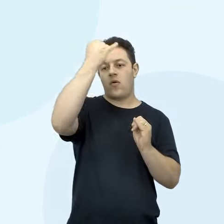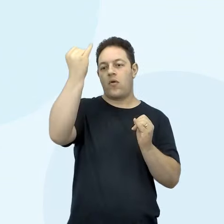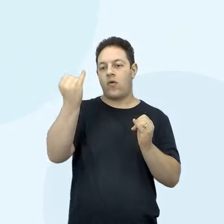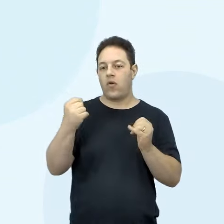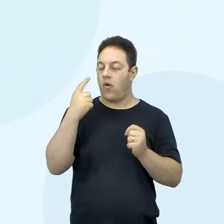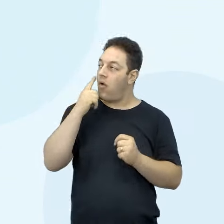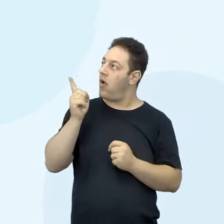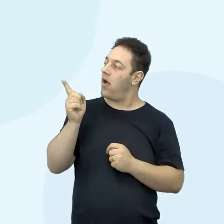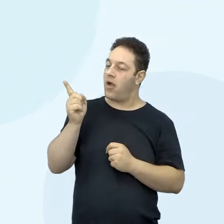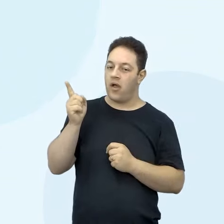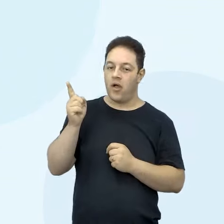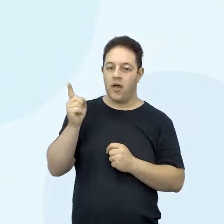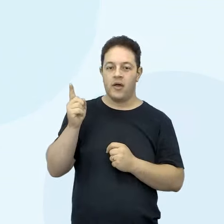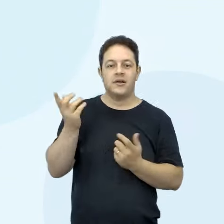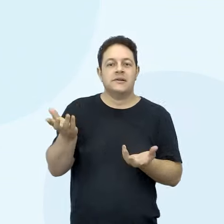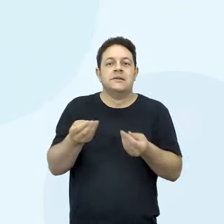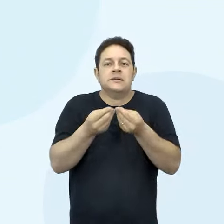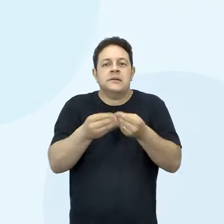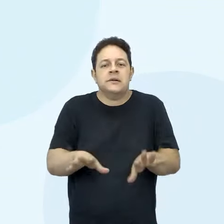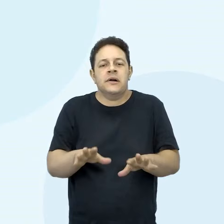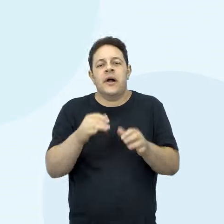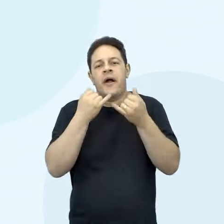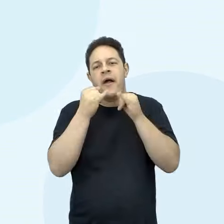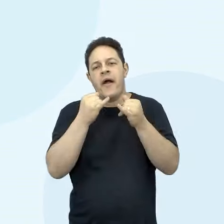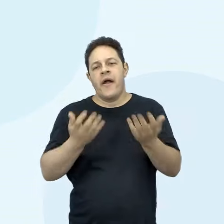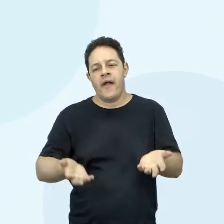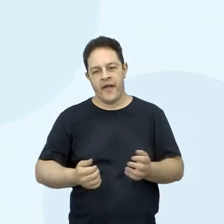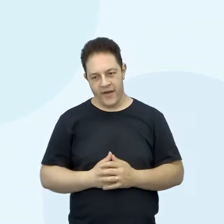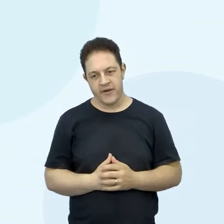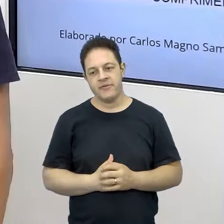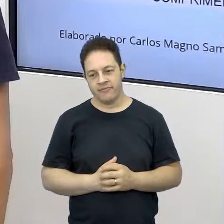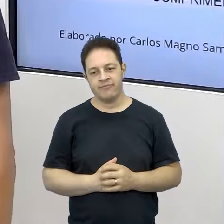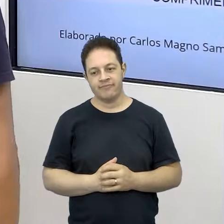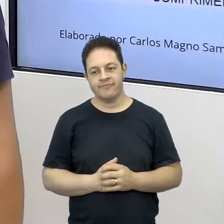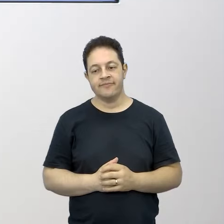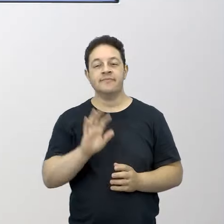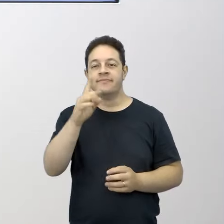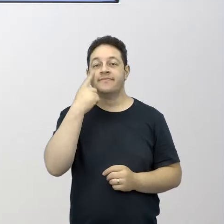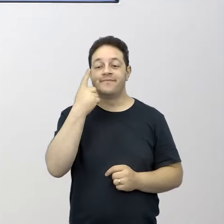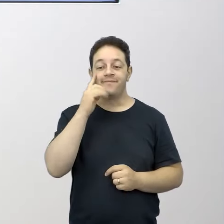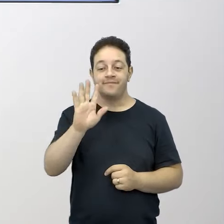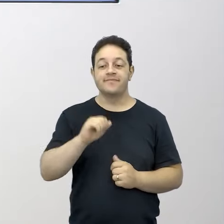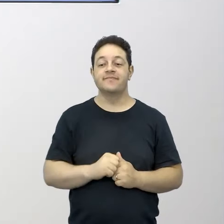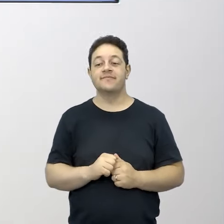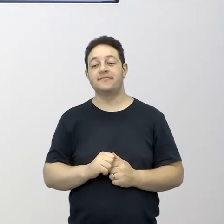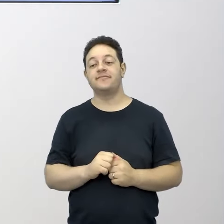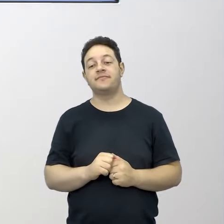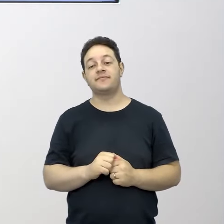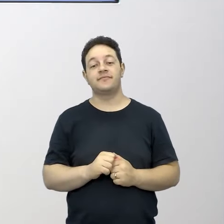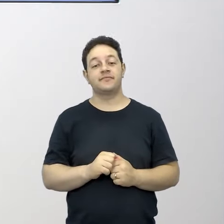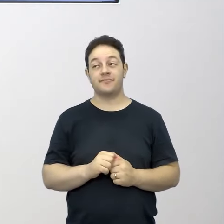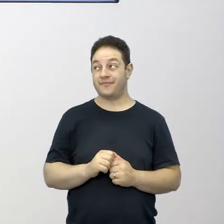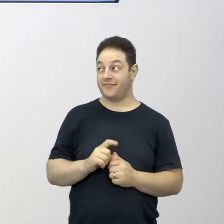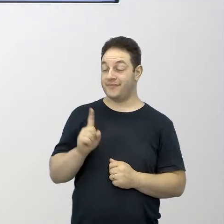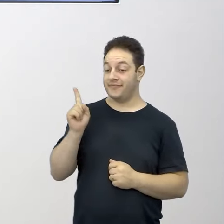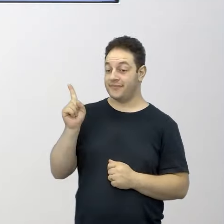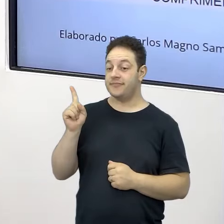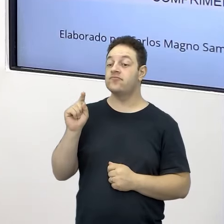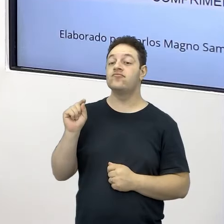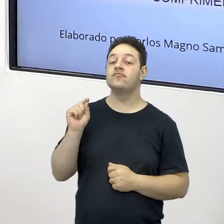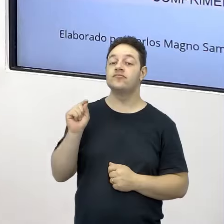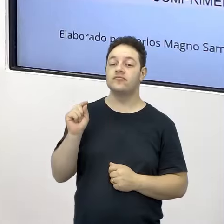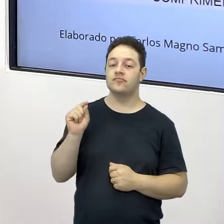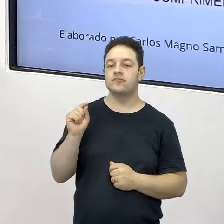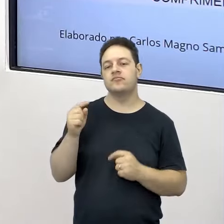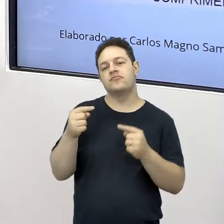o tamanho do prejuízo. Isso aí, na verdade, pode voltar um minutinho aqui para mim também? Isso aí, na verdade, olha só, é